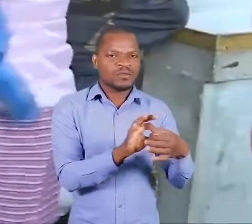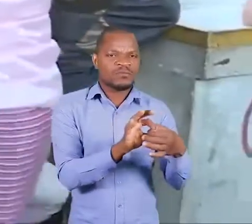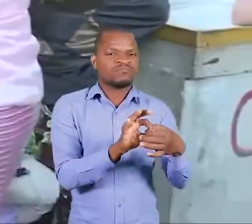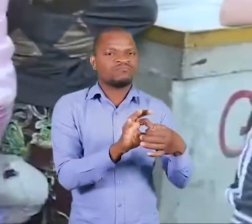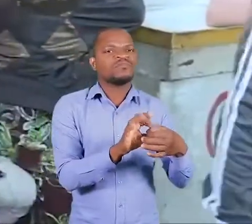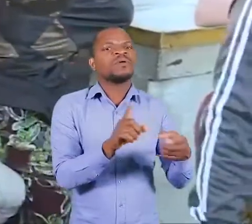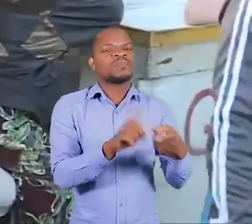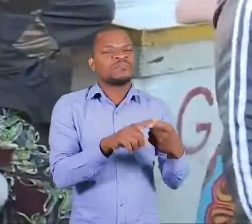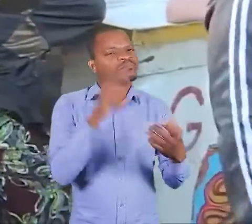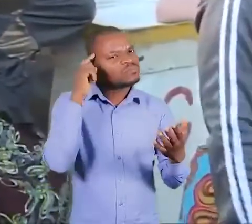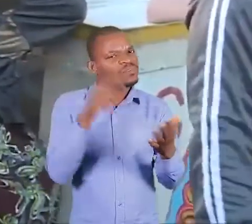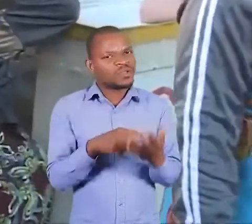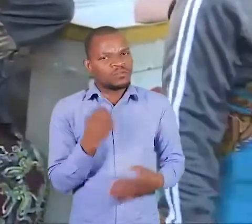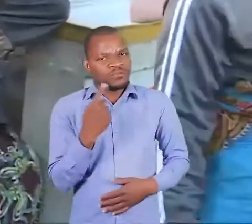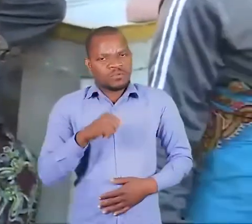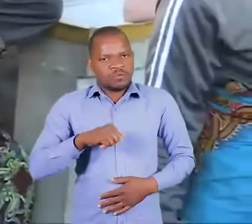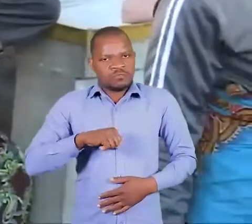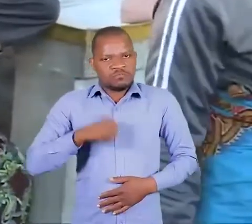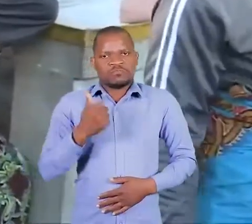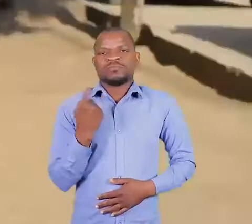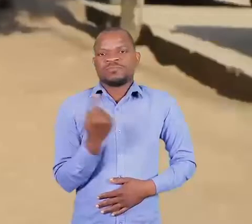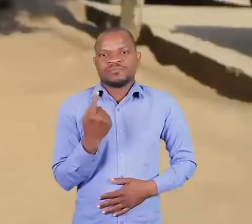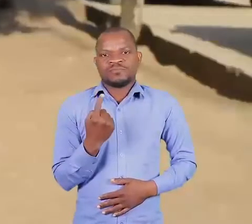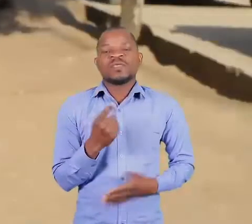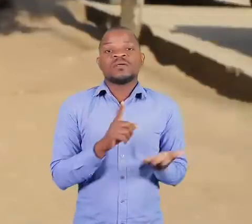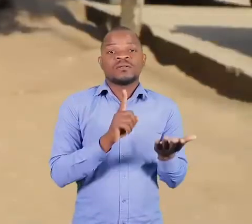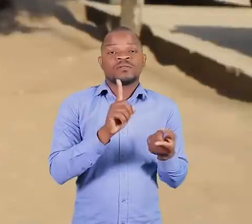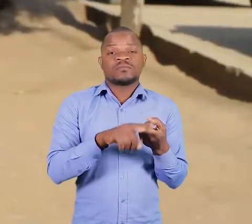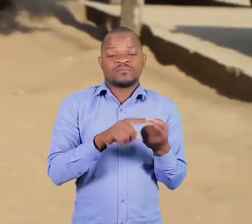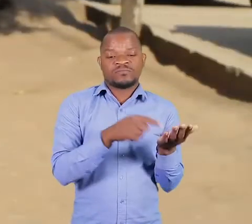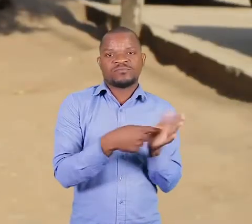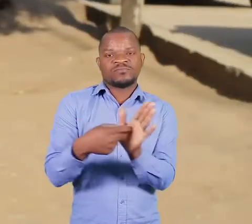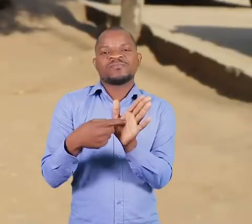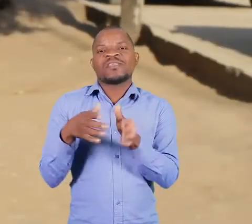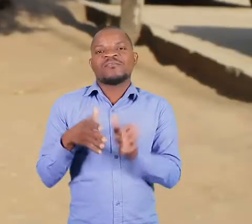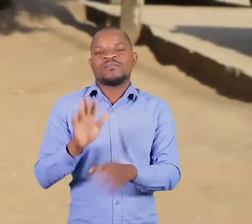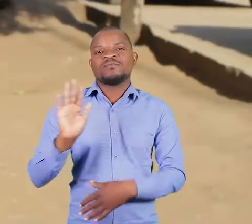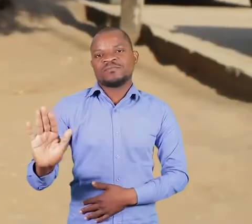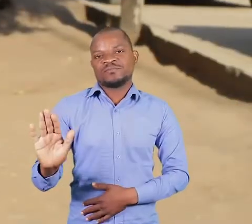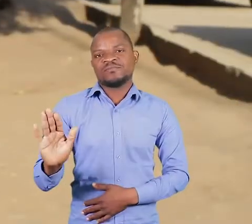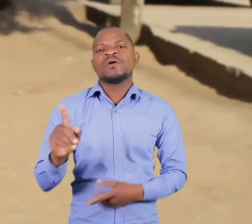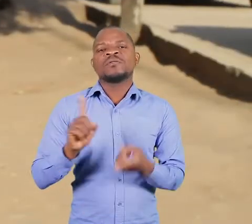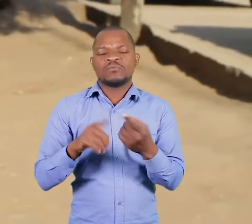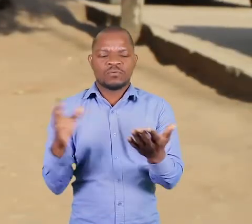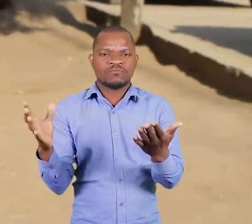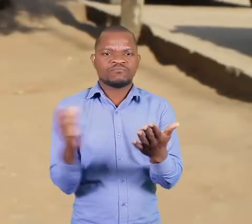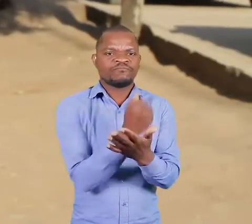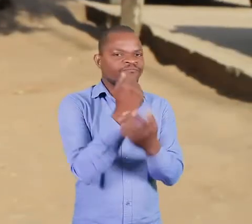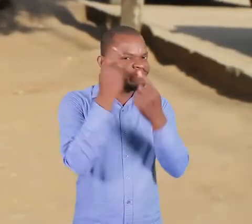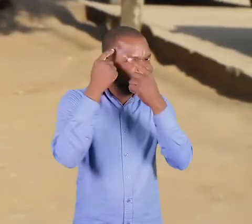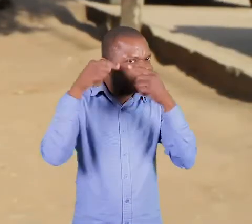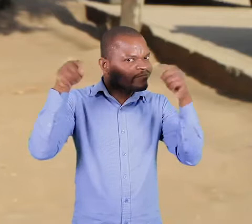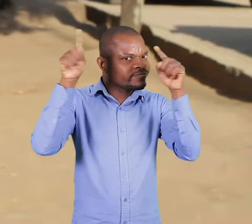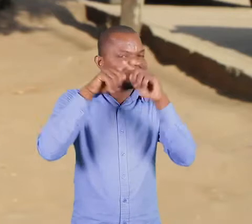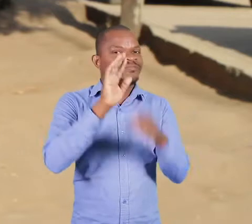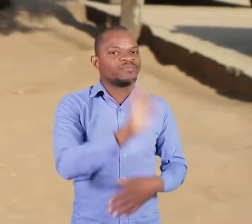um exemplo para os filhos e realizar os seus sonhos. O meu sonho é ter um salão bonito, mas que esse